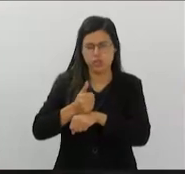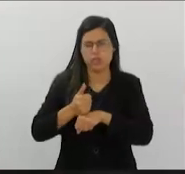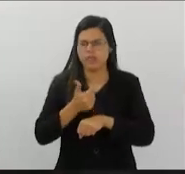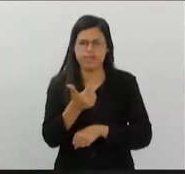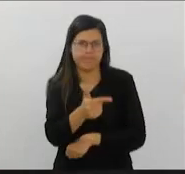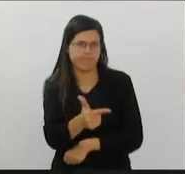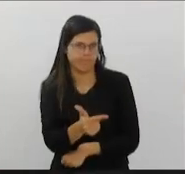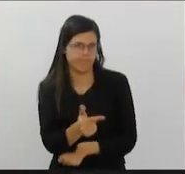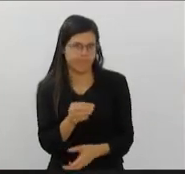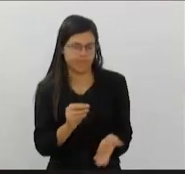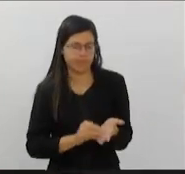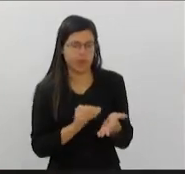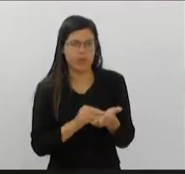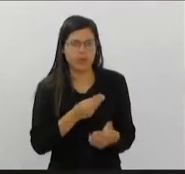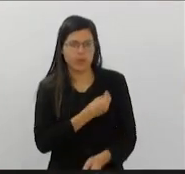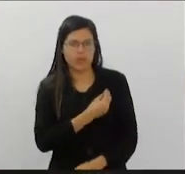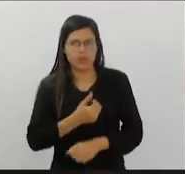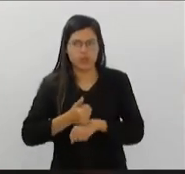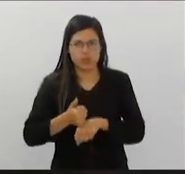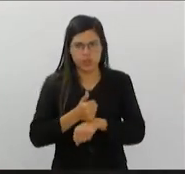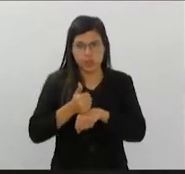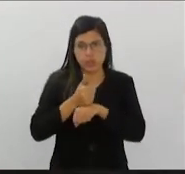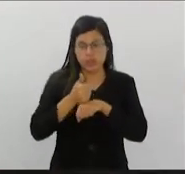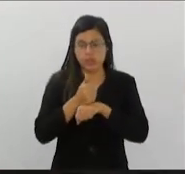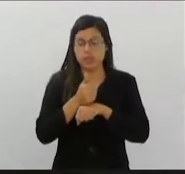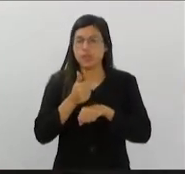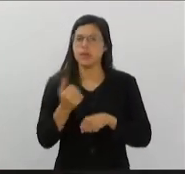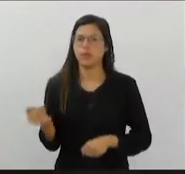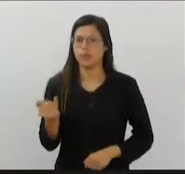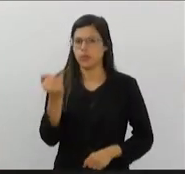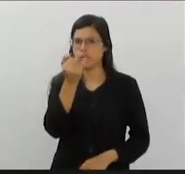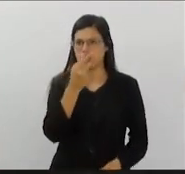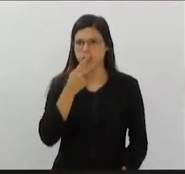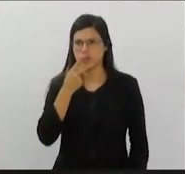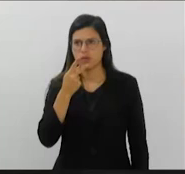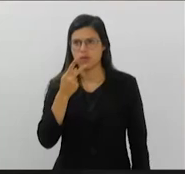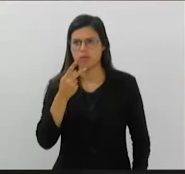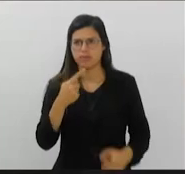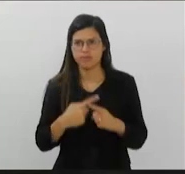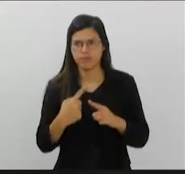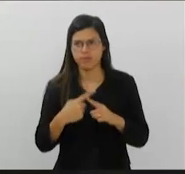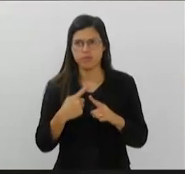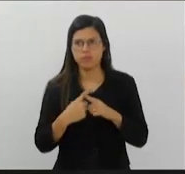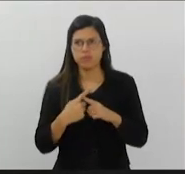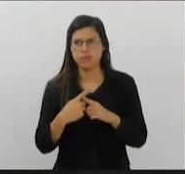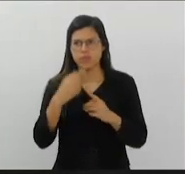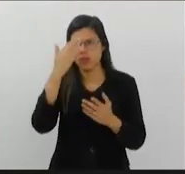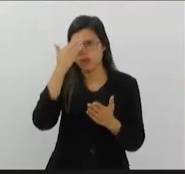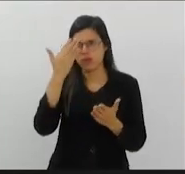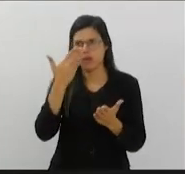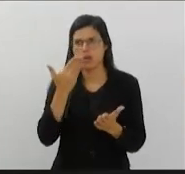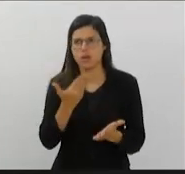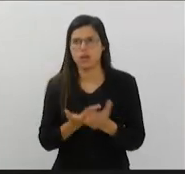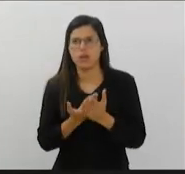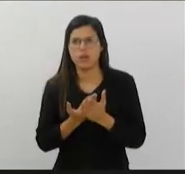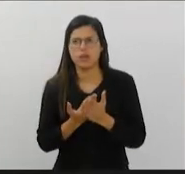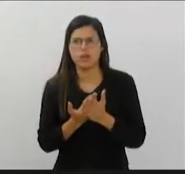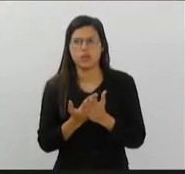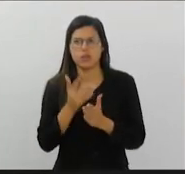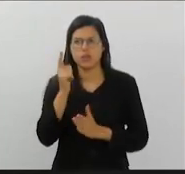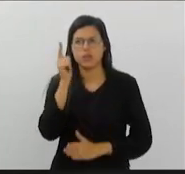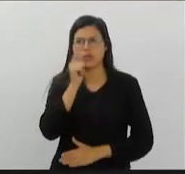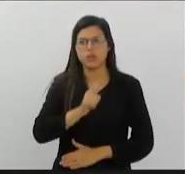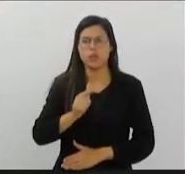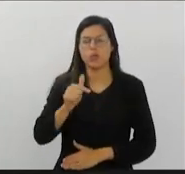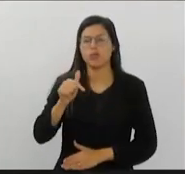vida digna. E é importante citar isso, porque eu acredito que, para que a gente consiga